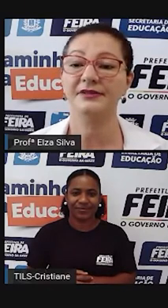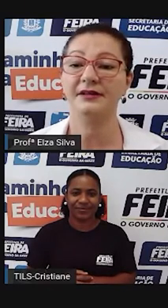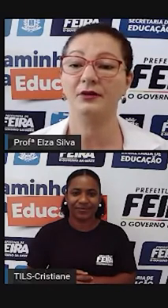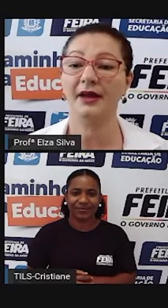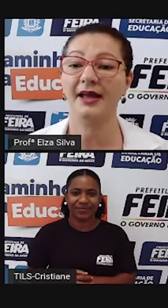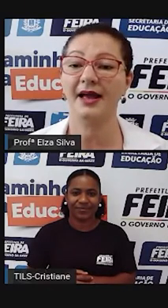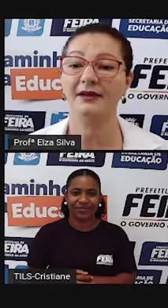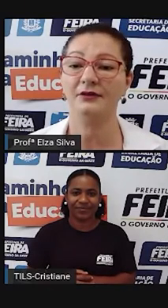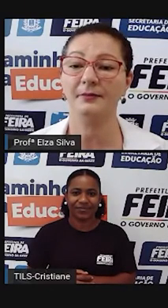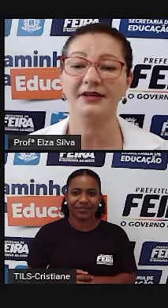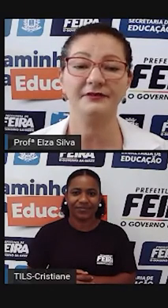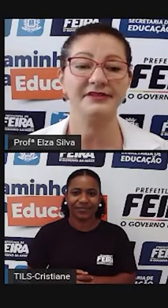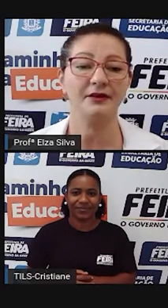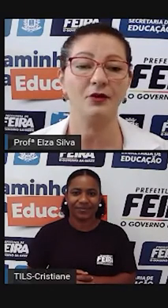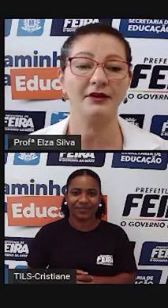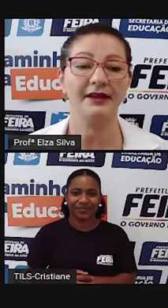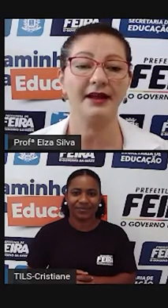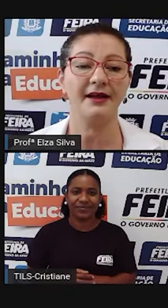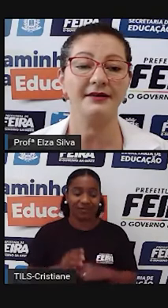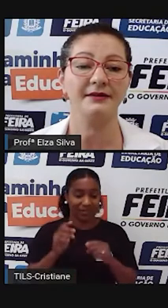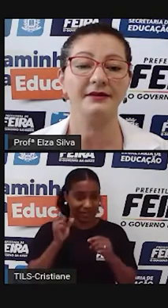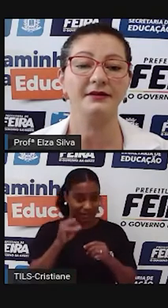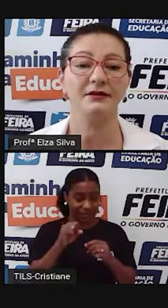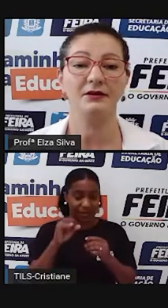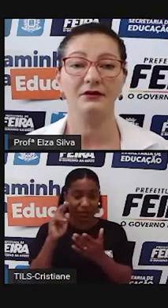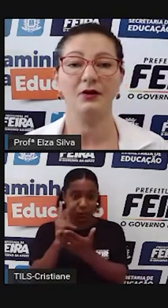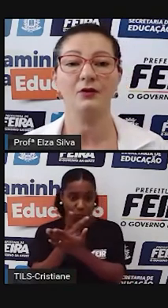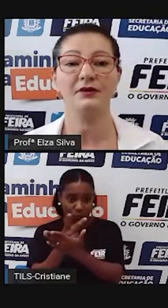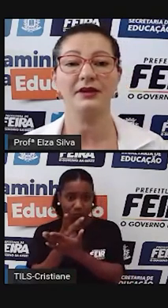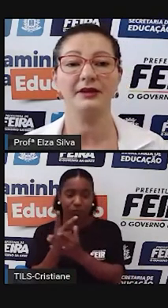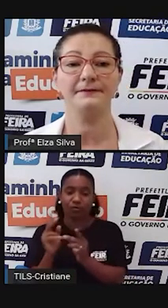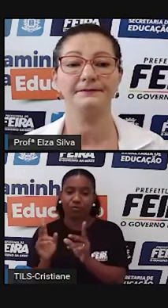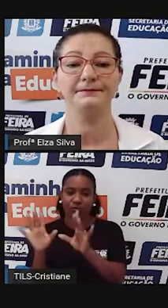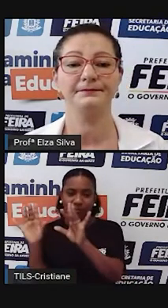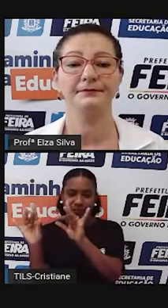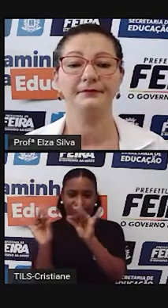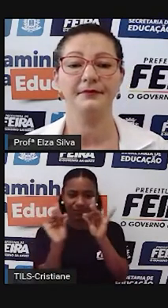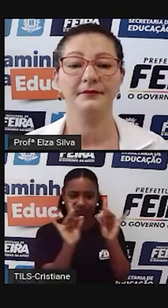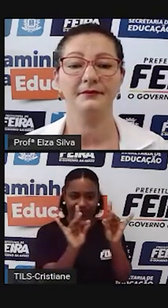Aqui, se você colar errado, basta você cortar. Ok.